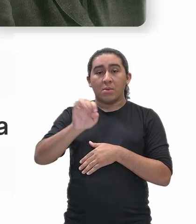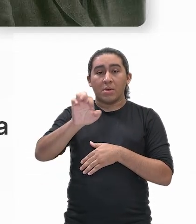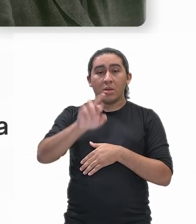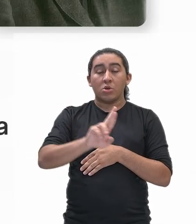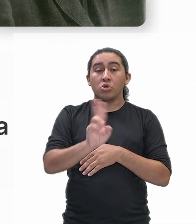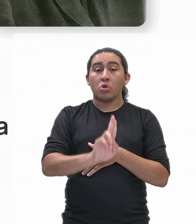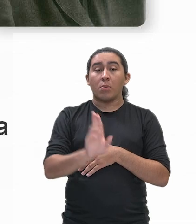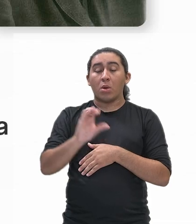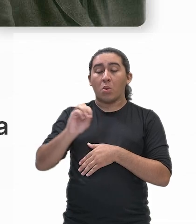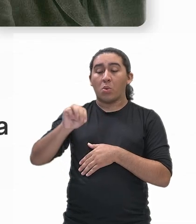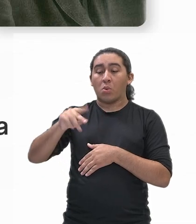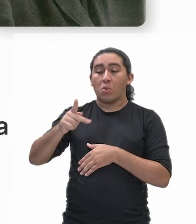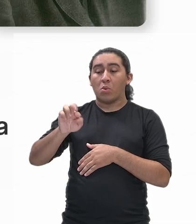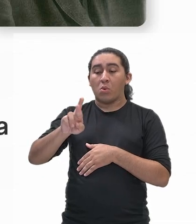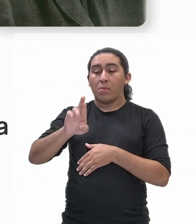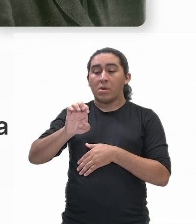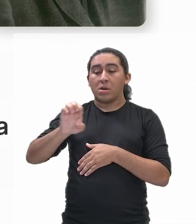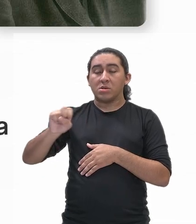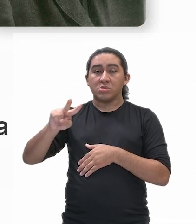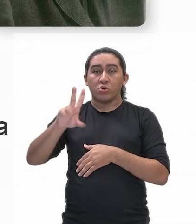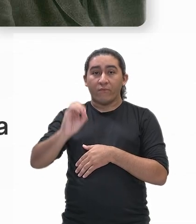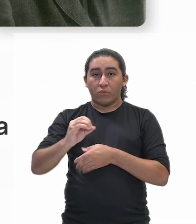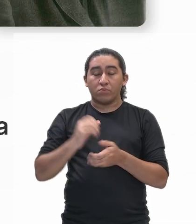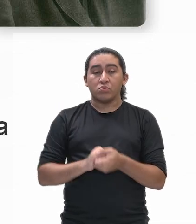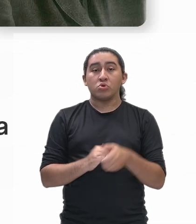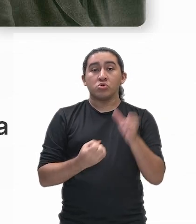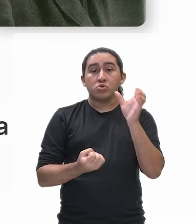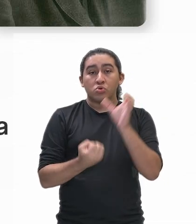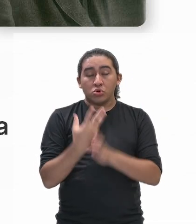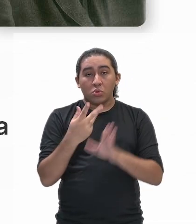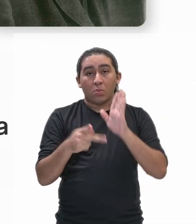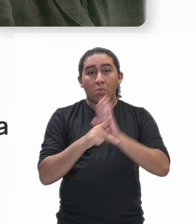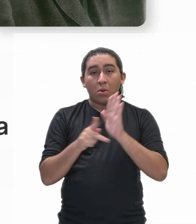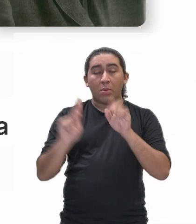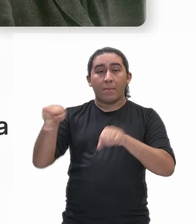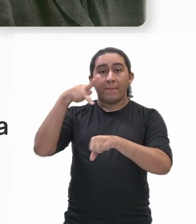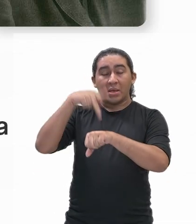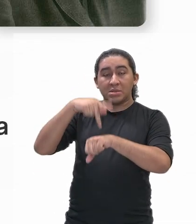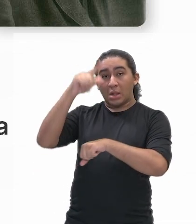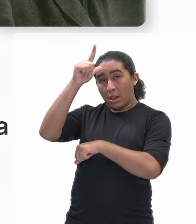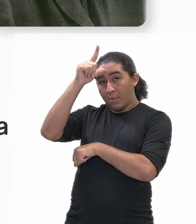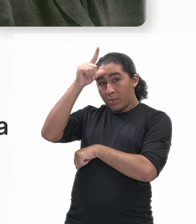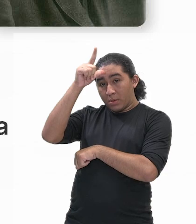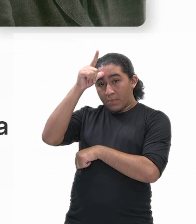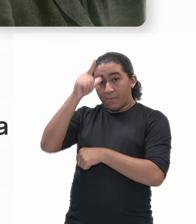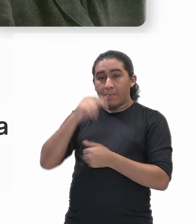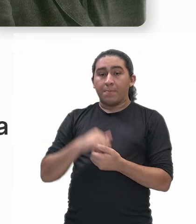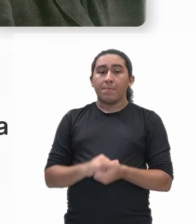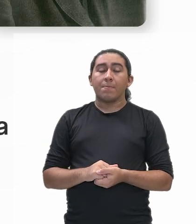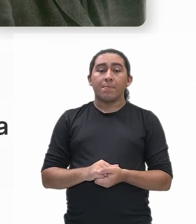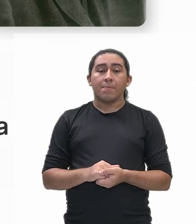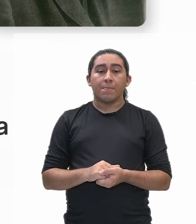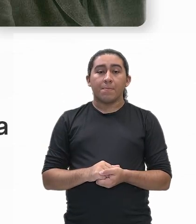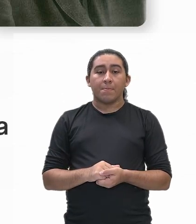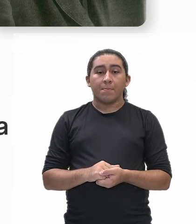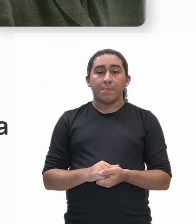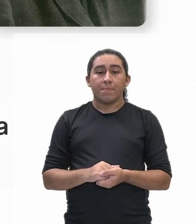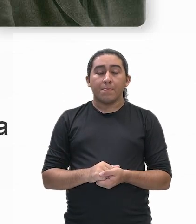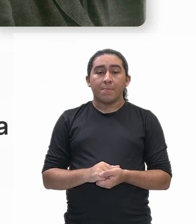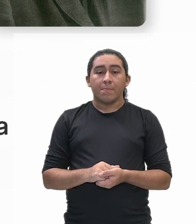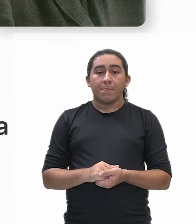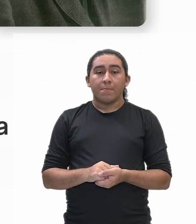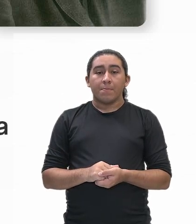compreensivo. Surgiu na Alemanha com Max Weber. Segundo o sociólogo, os